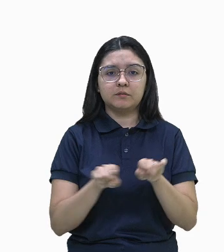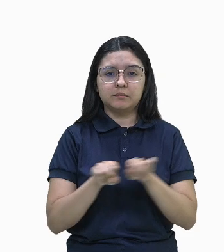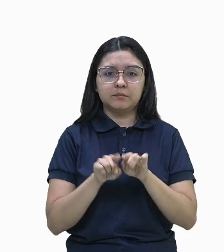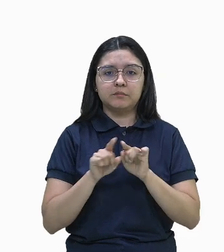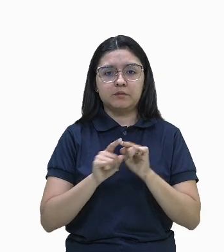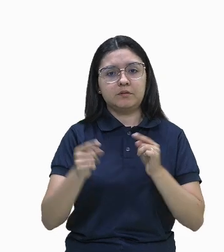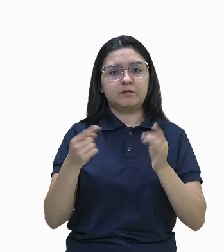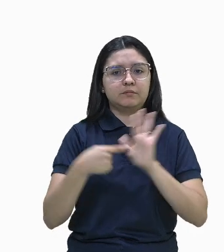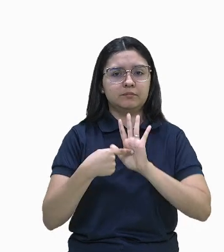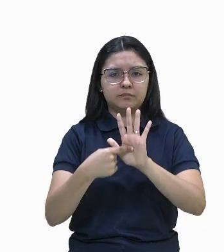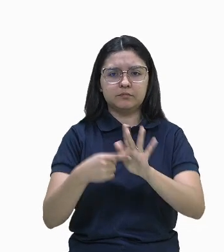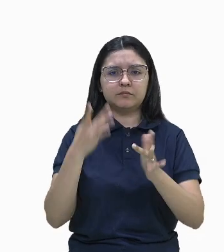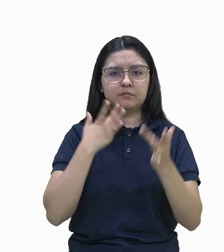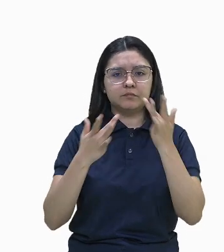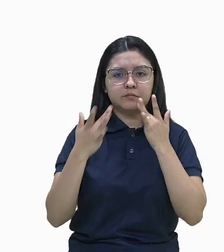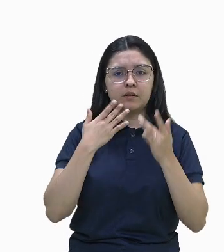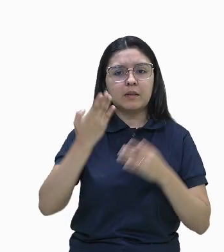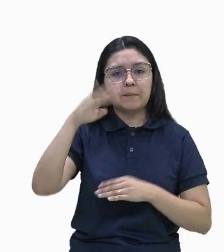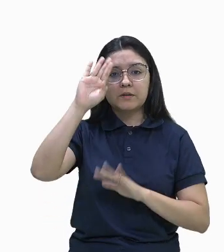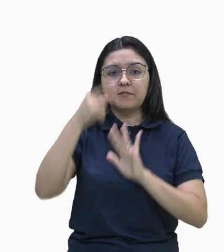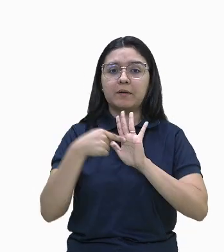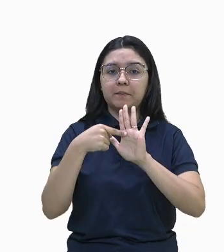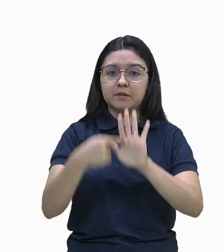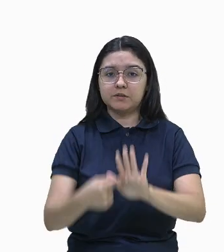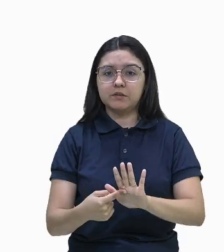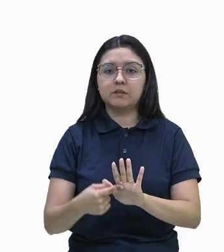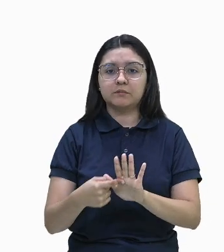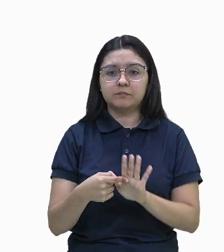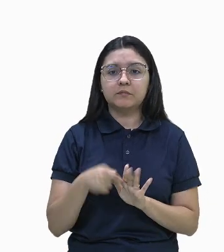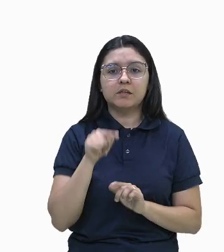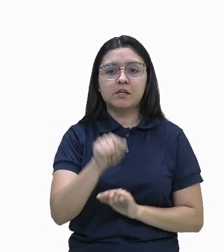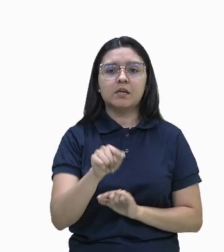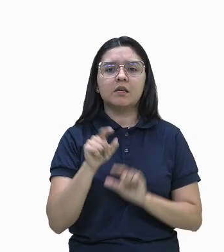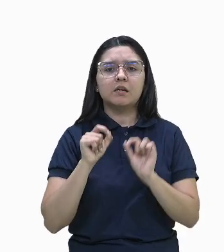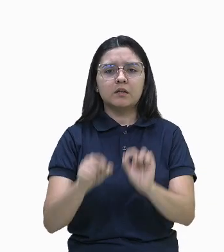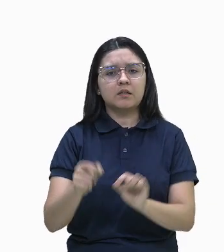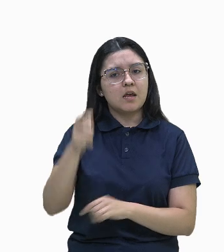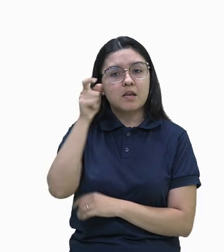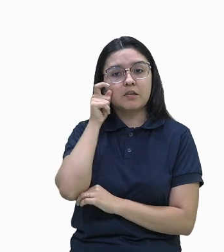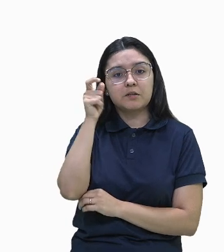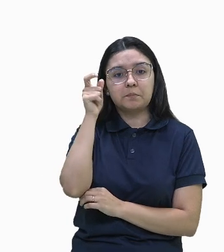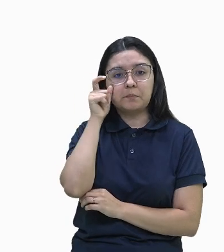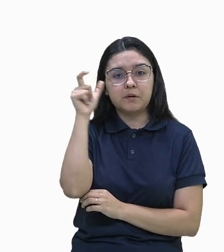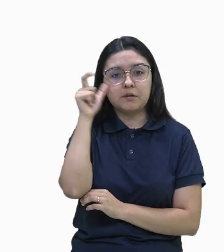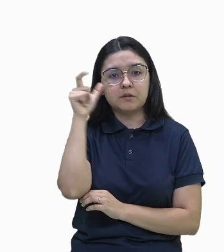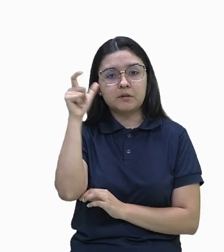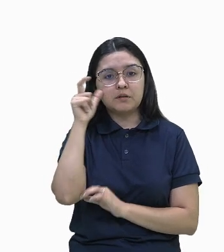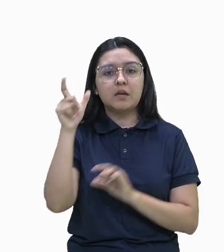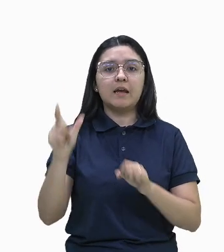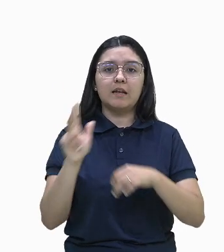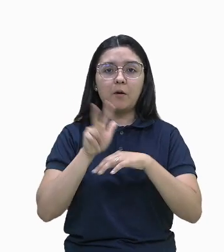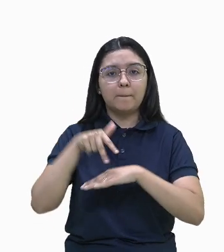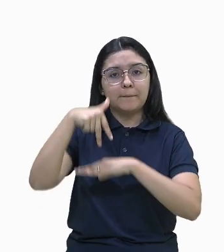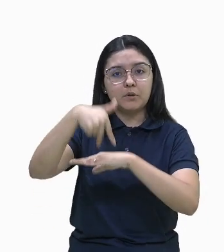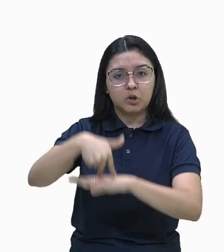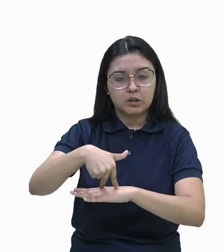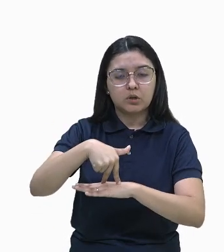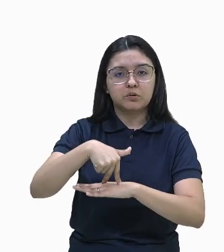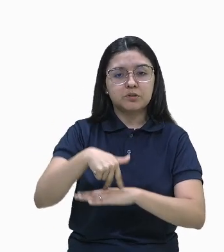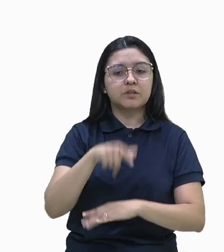dramática que lhe é apresentada, de forma que ele mesmo, espectador, passe a protagonizar, né, que ele